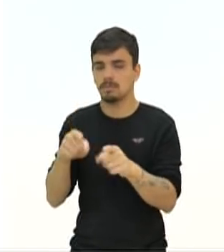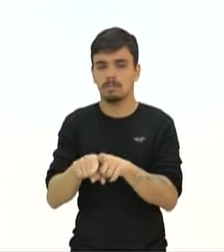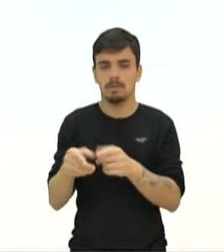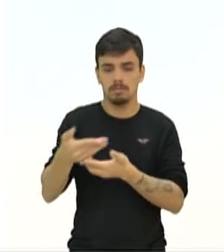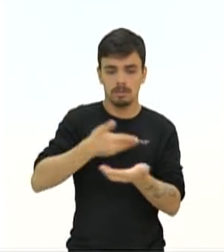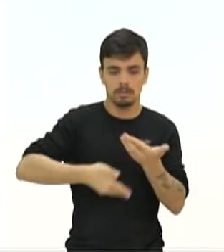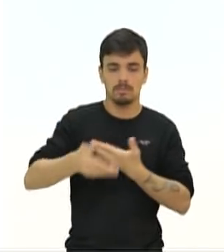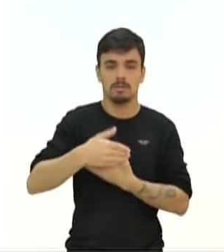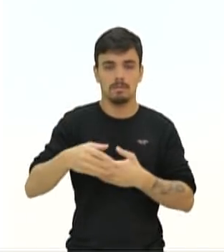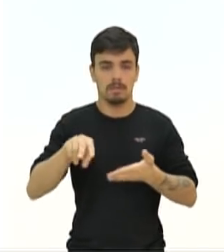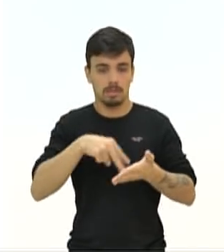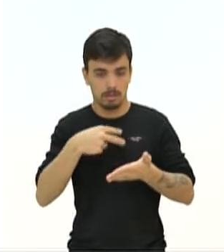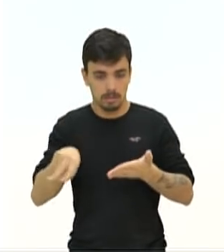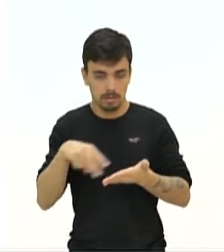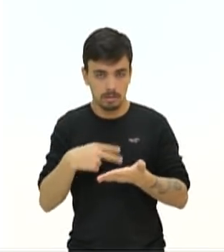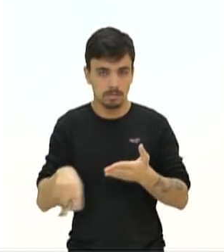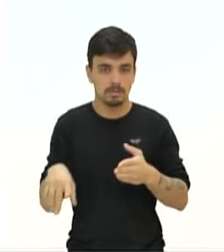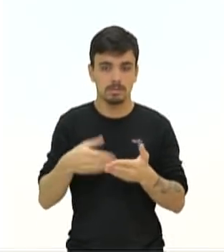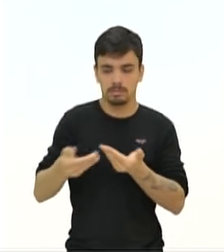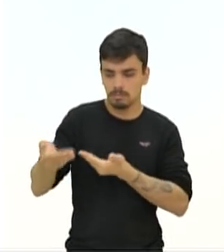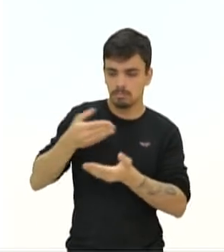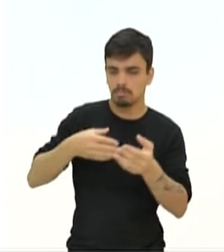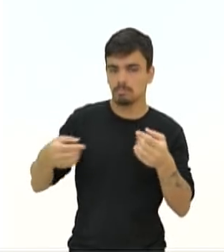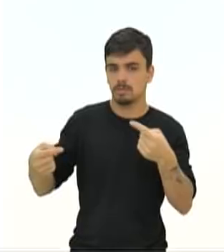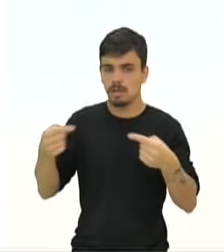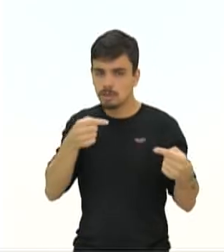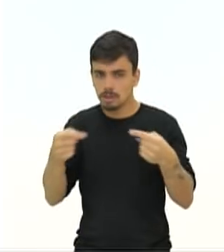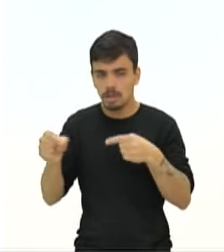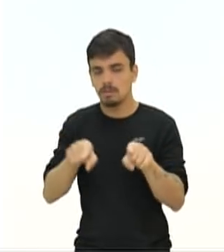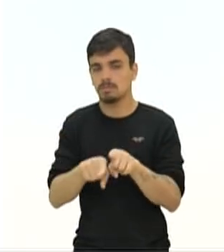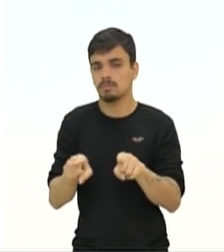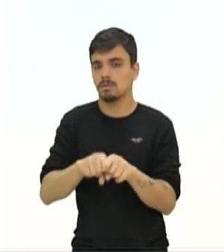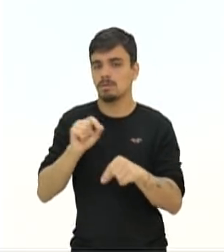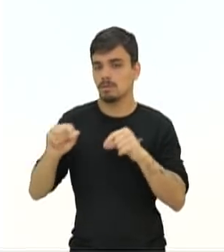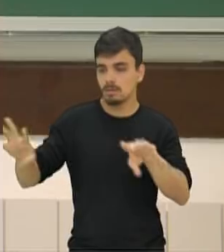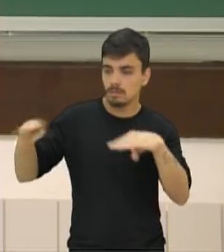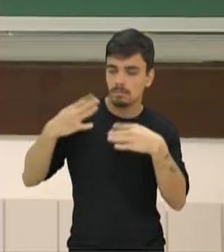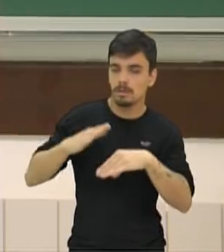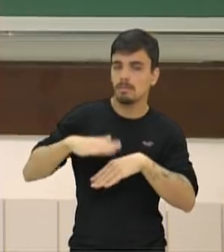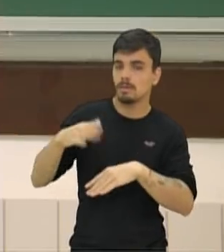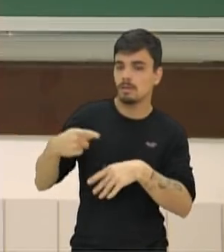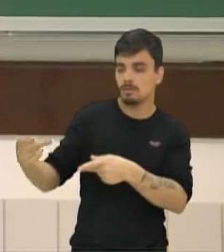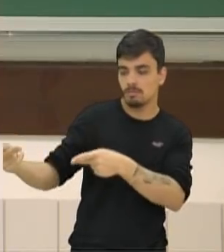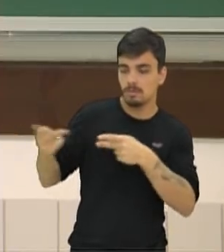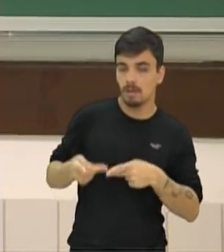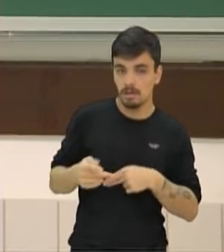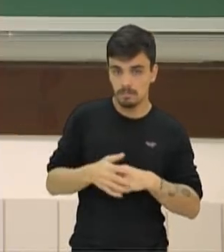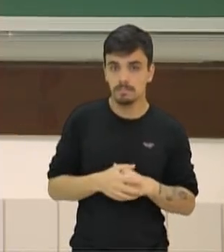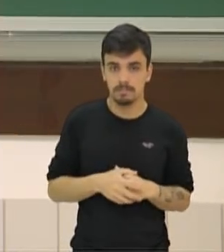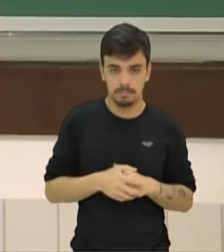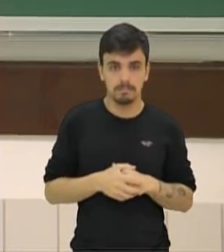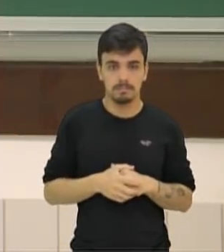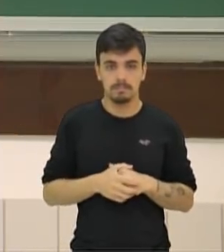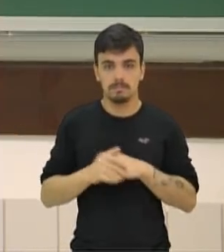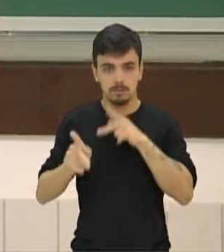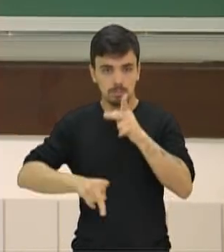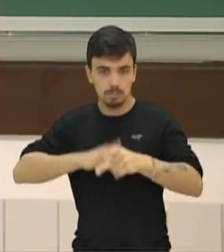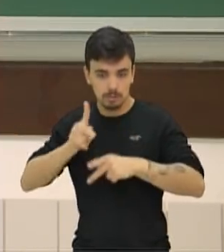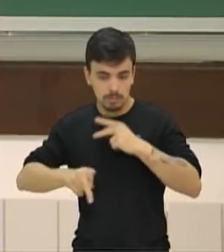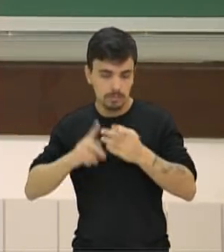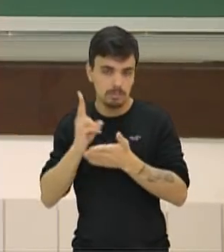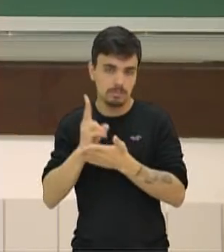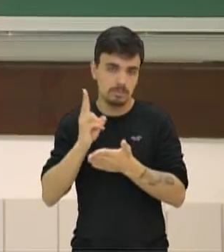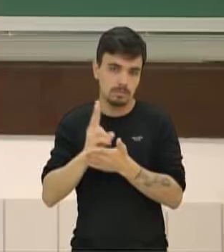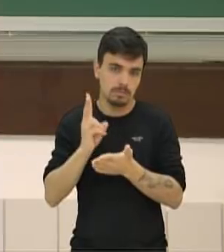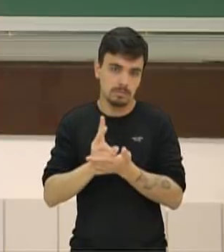diálogos. Então, para chamar mais a atenção ainda, o que eles faziam? Eles convidavam, né, os povos indígenas, os